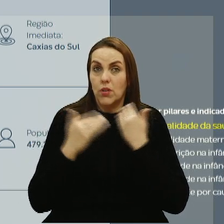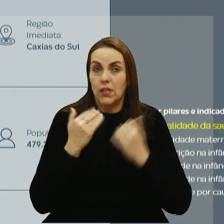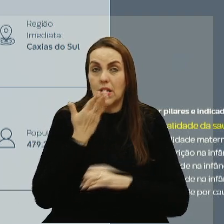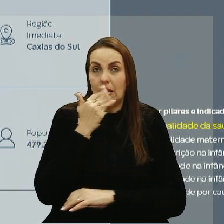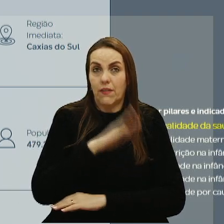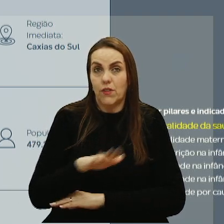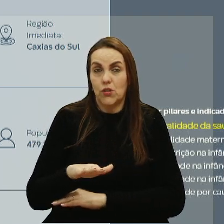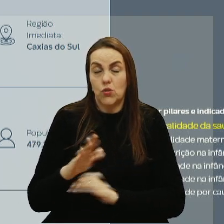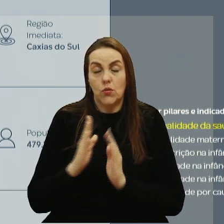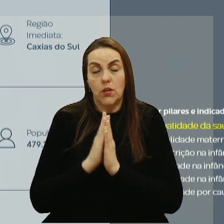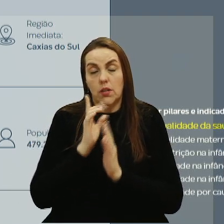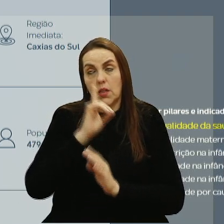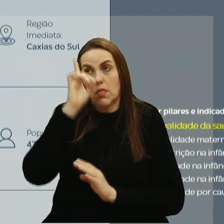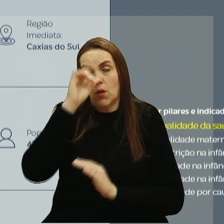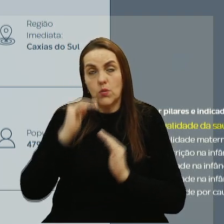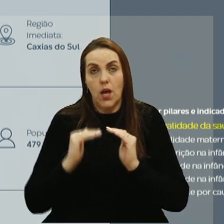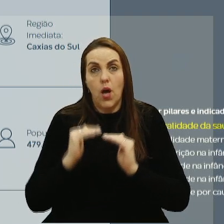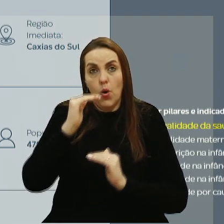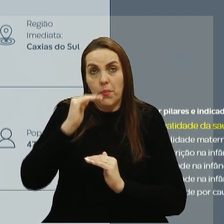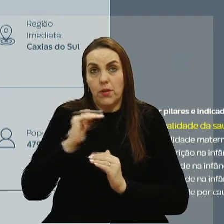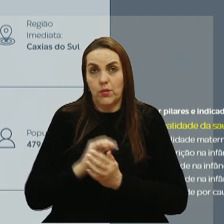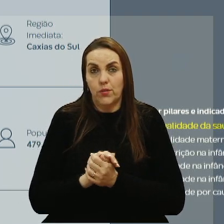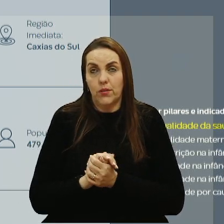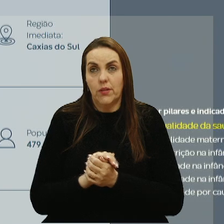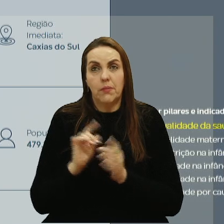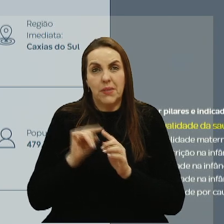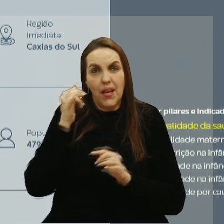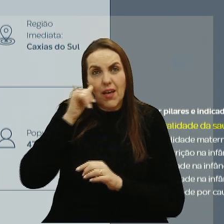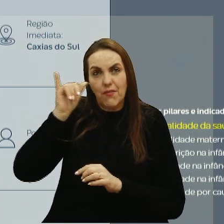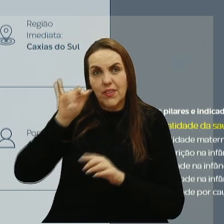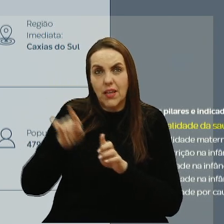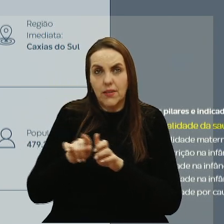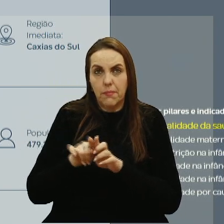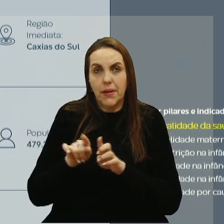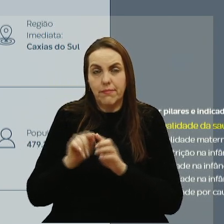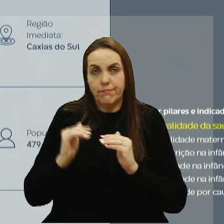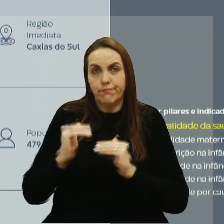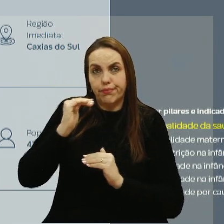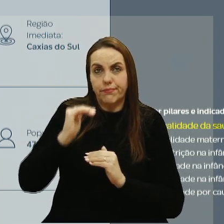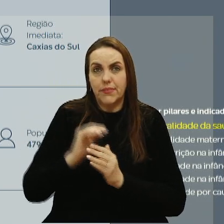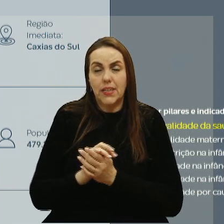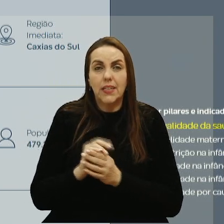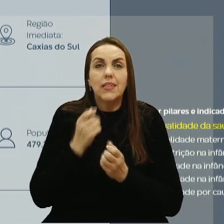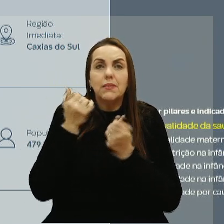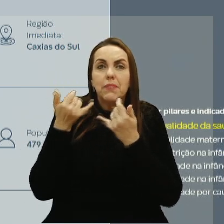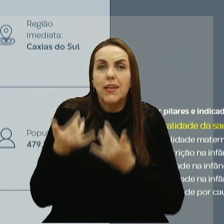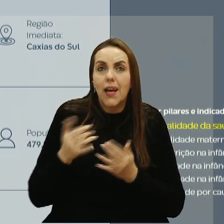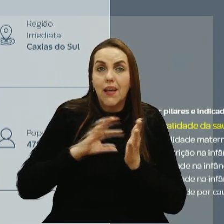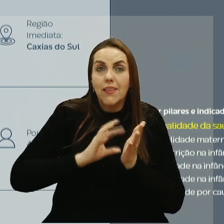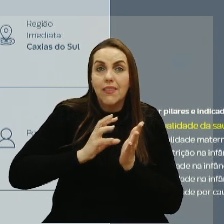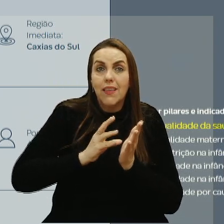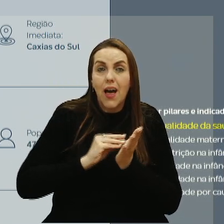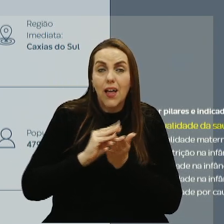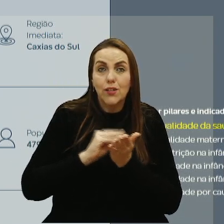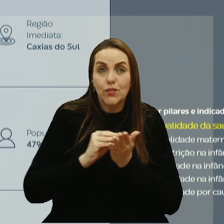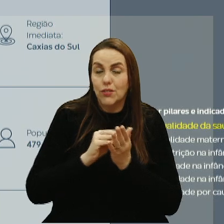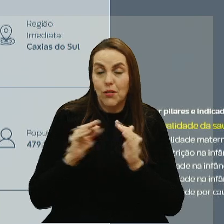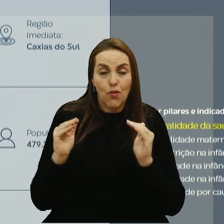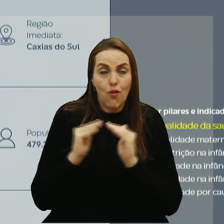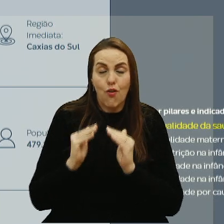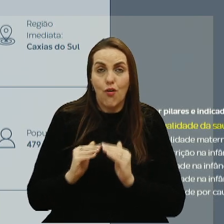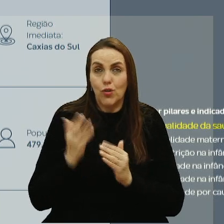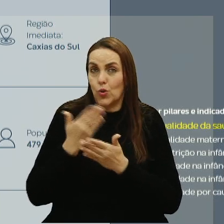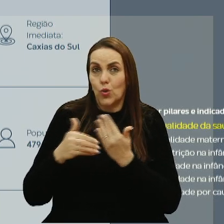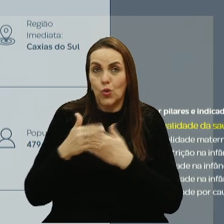nós aumentamos. E causas evitáveis também. Então, o que eu quero dizer isso para vocês? São dados que corroboram aquilo que todos nós,